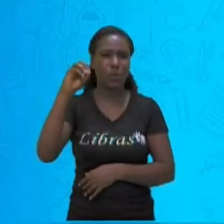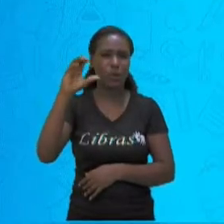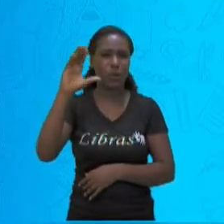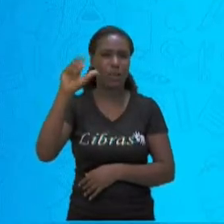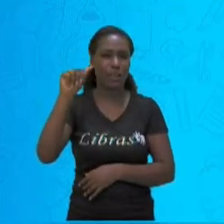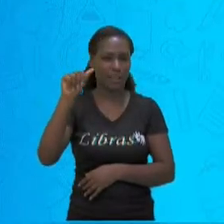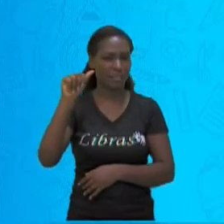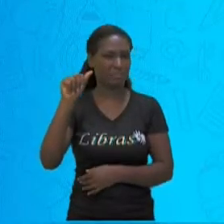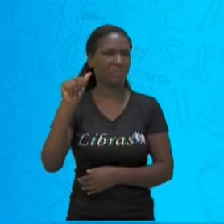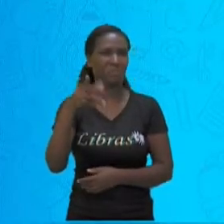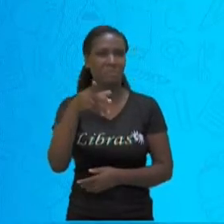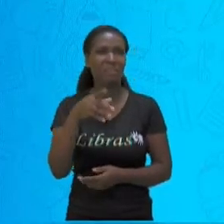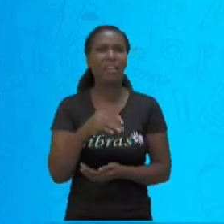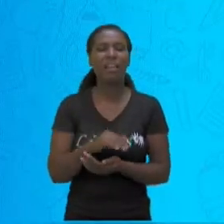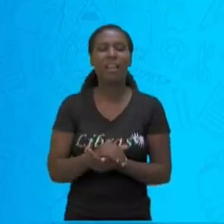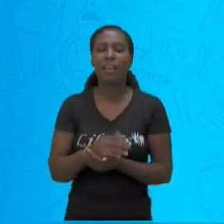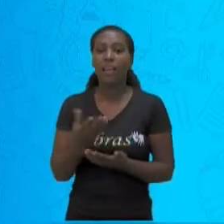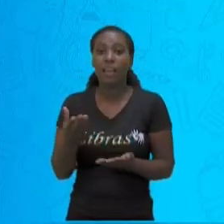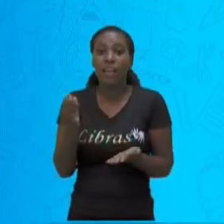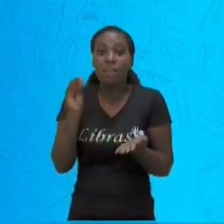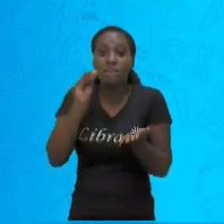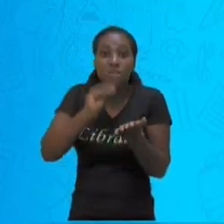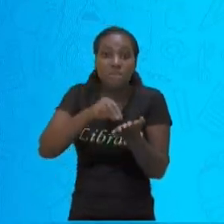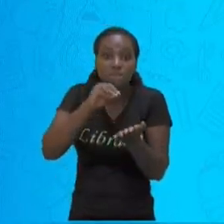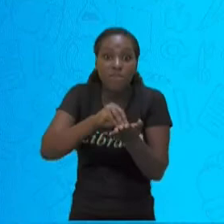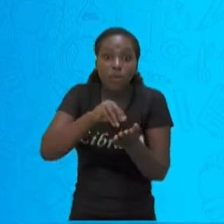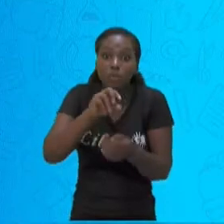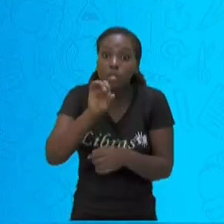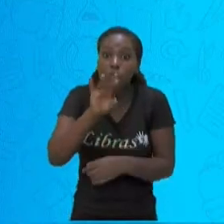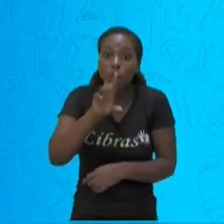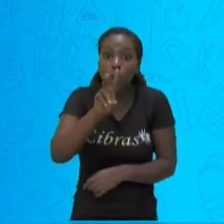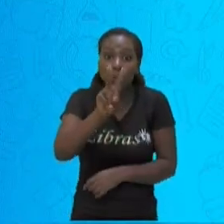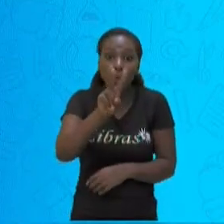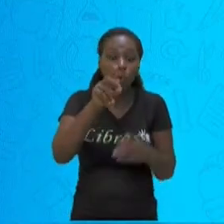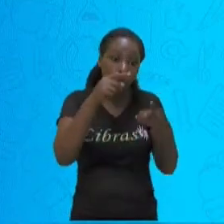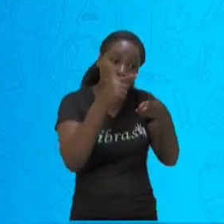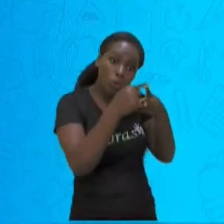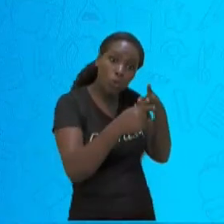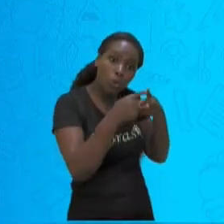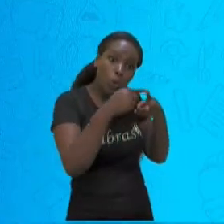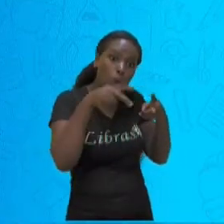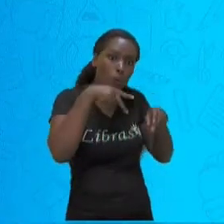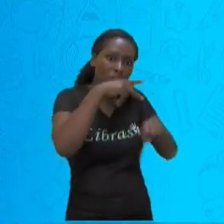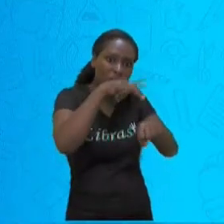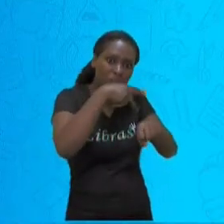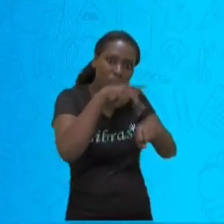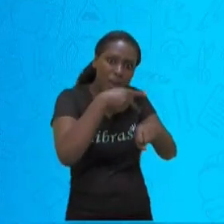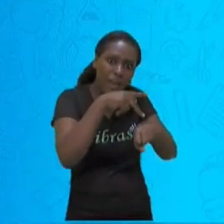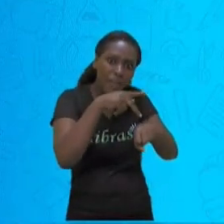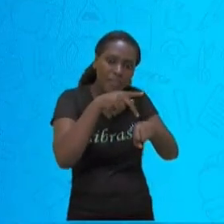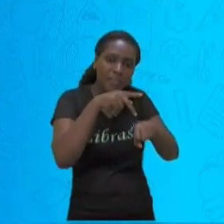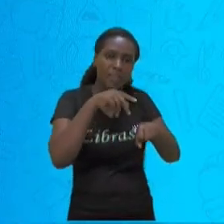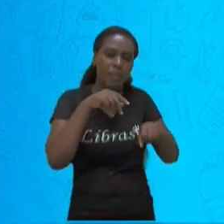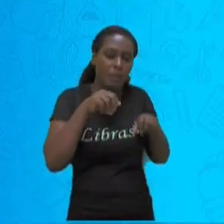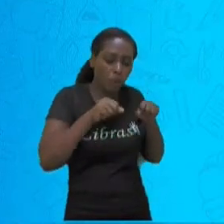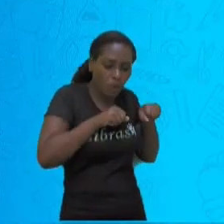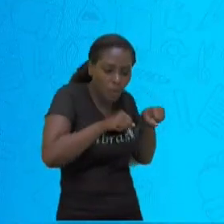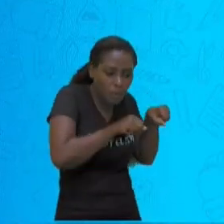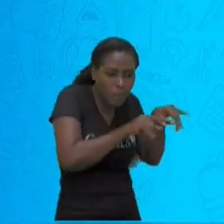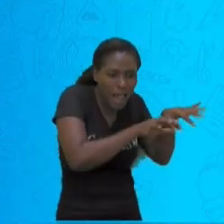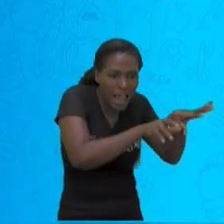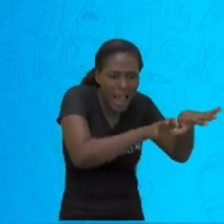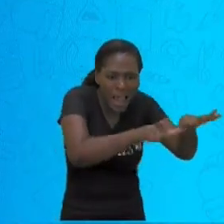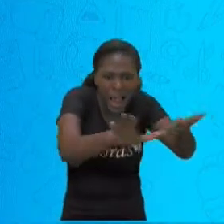bem, só faltam dois países para que ela esteja no mundo todo. E eu